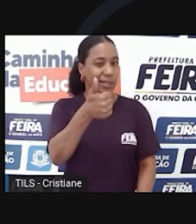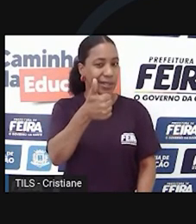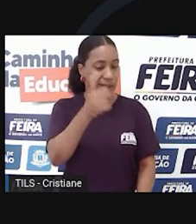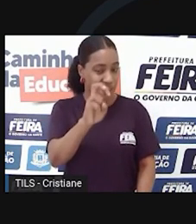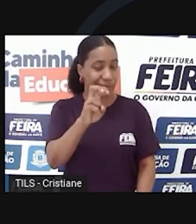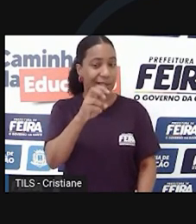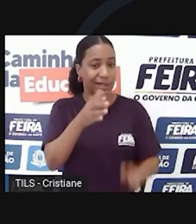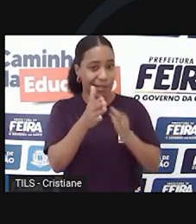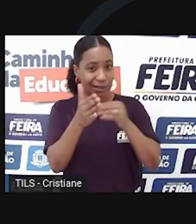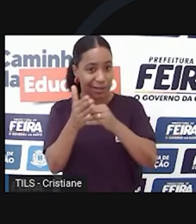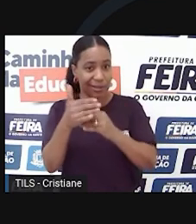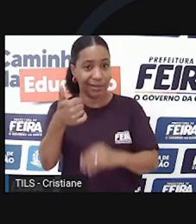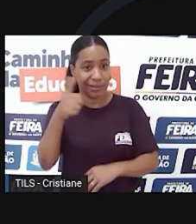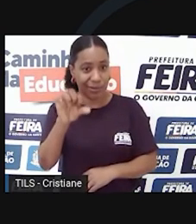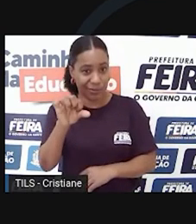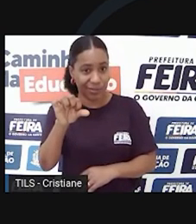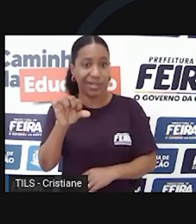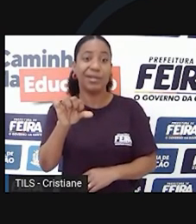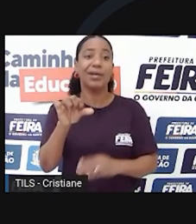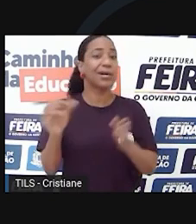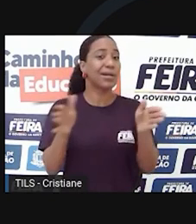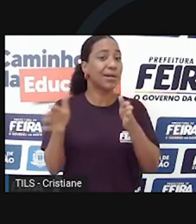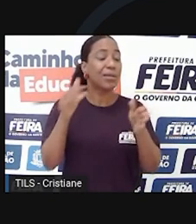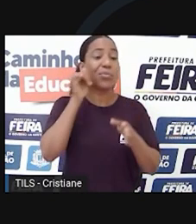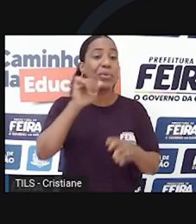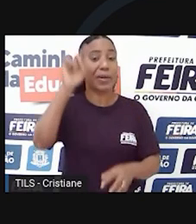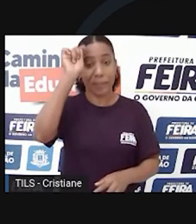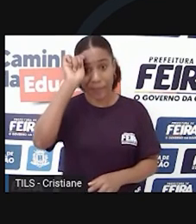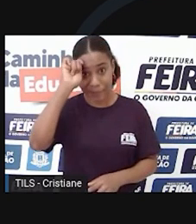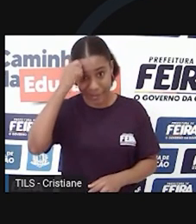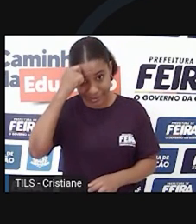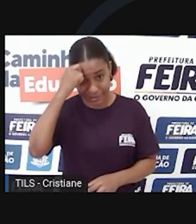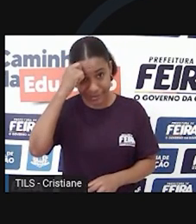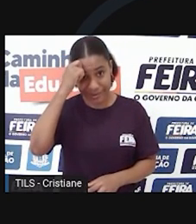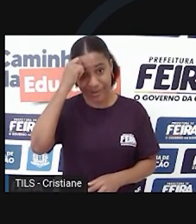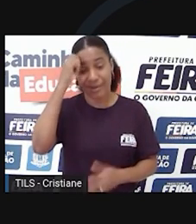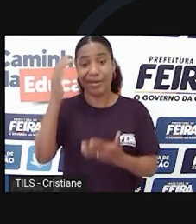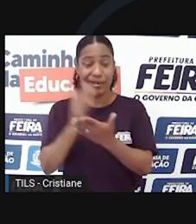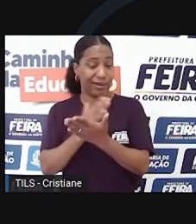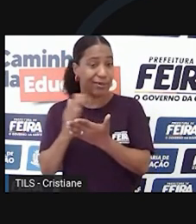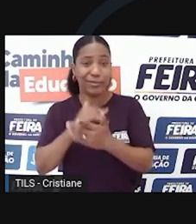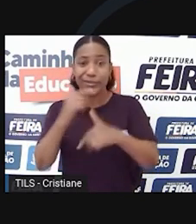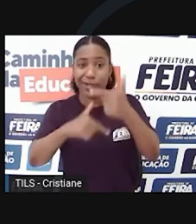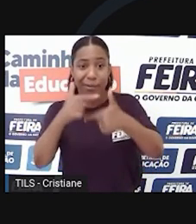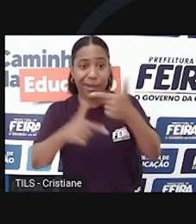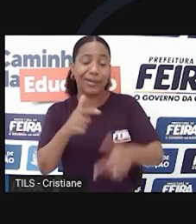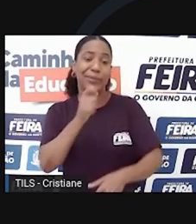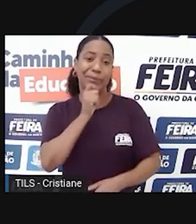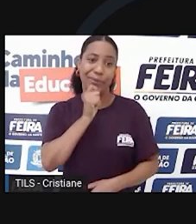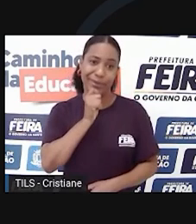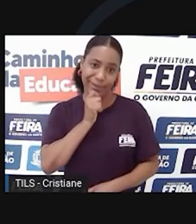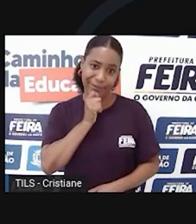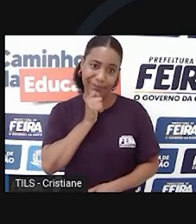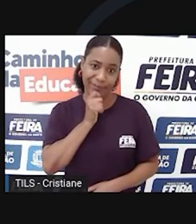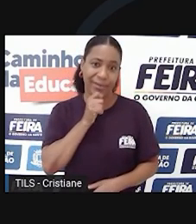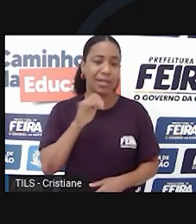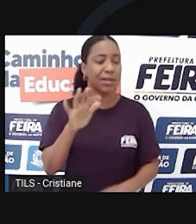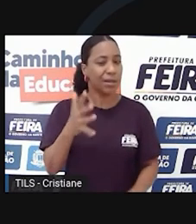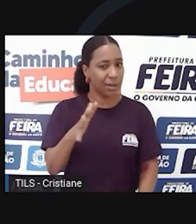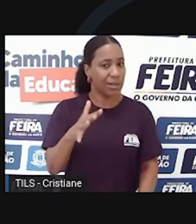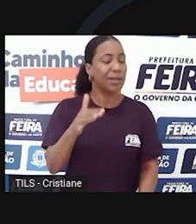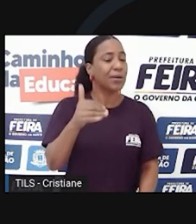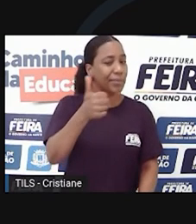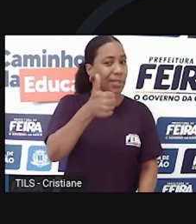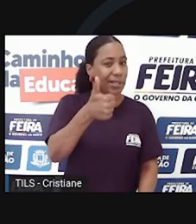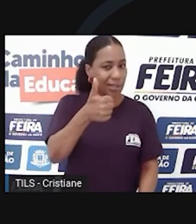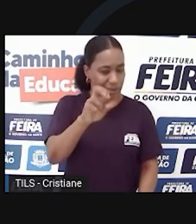filhos, 7 são negras e 6 não trabalham nem estudam. De cada 10 meninas entre 15 e 17 anos que têm